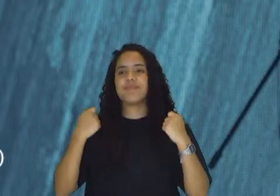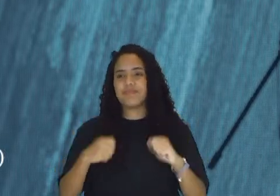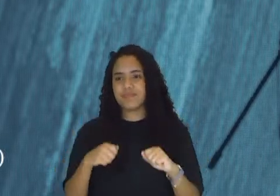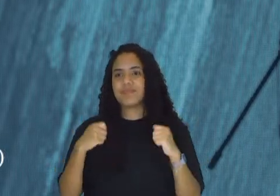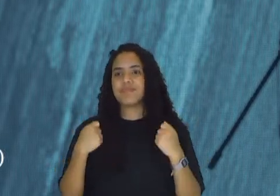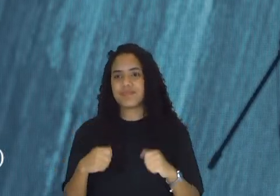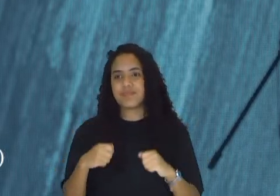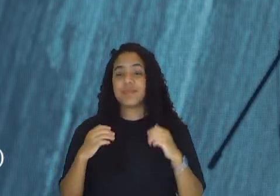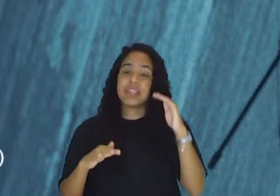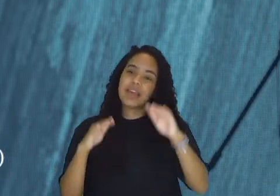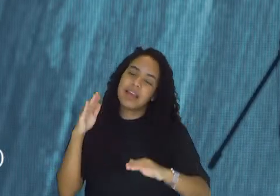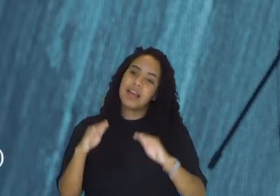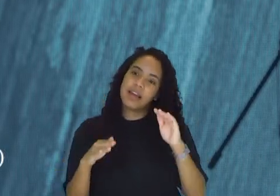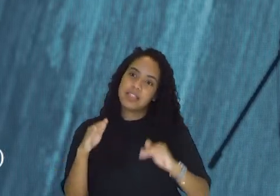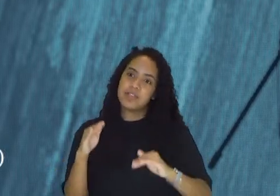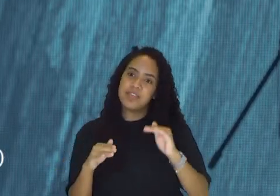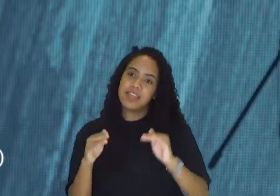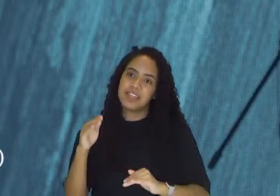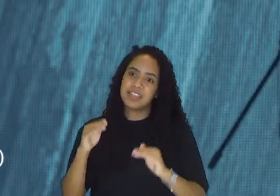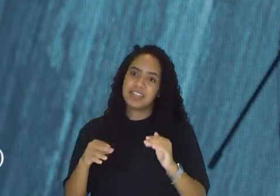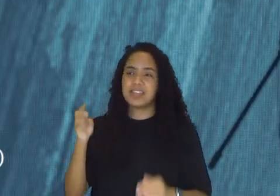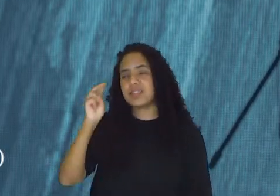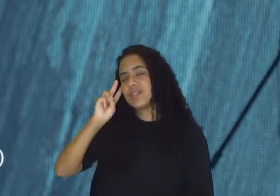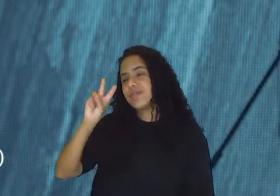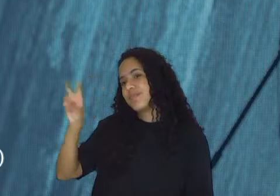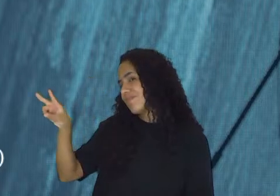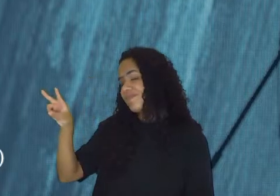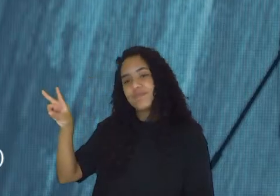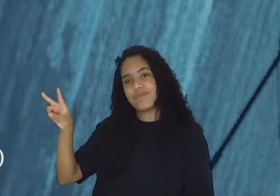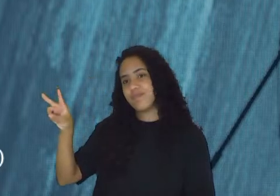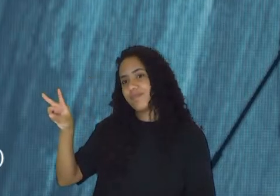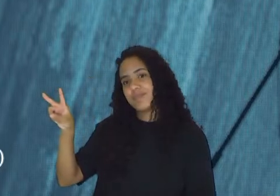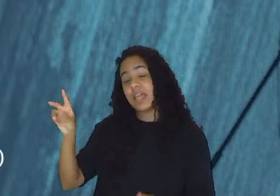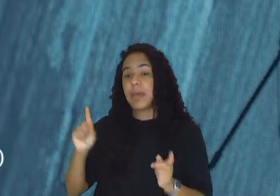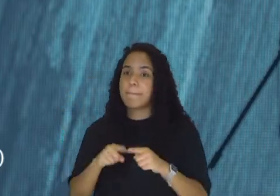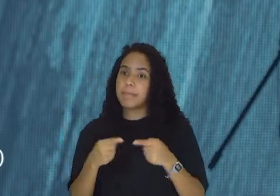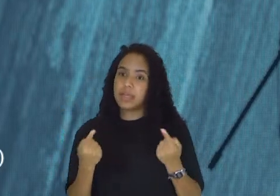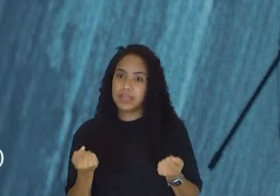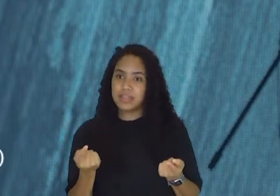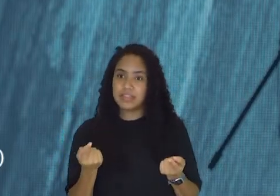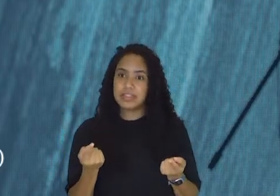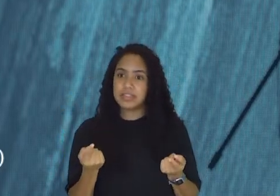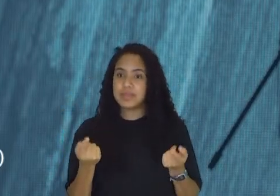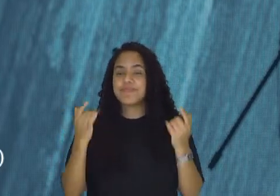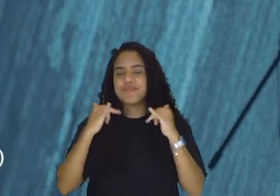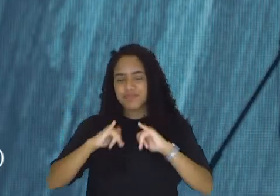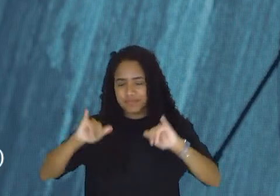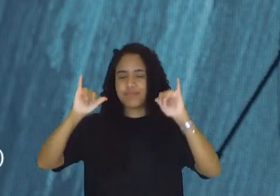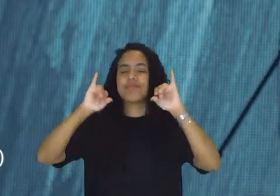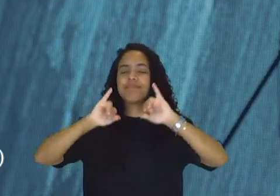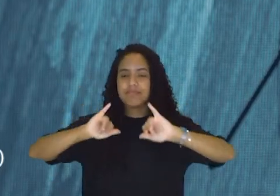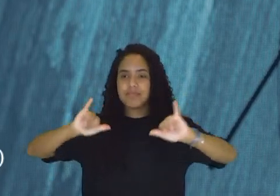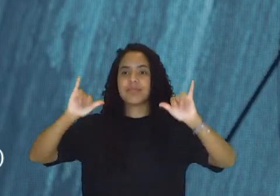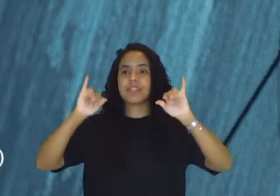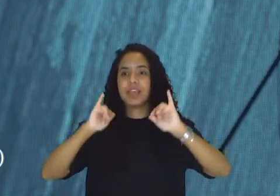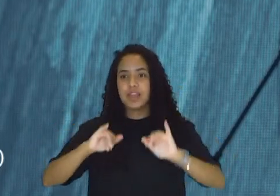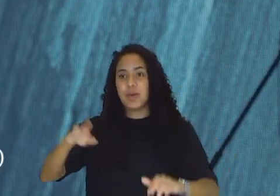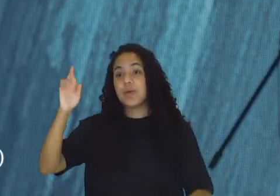vazia, nós vamos para a cama declarando: o Senhor proverá, porque o Senhor é um pai